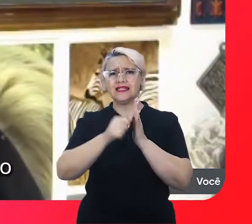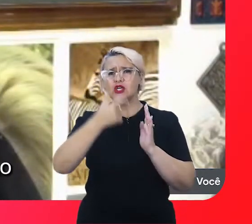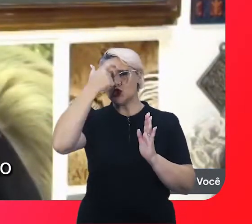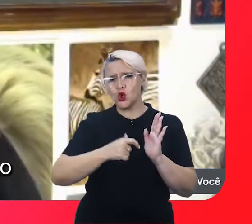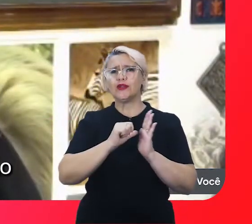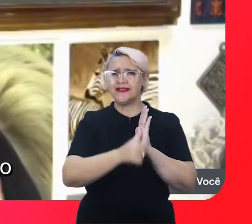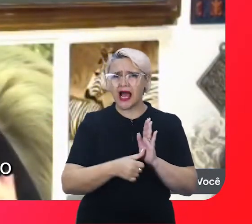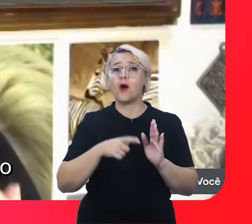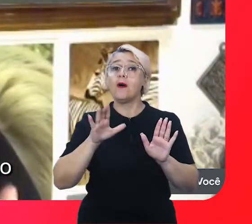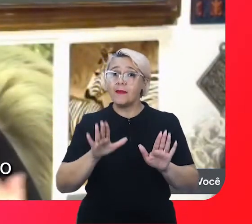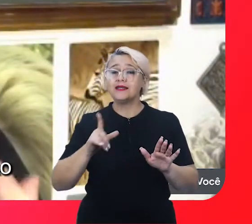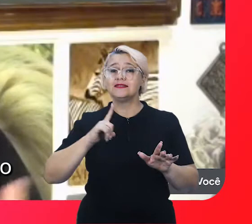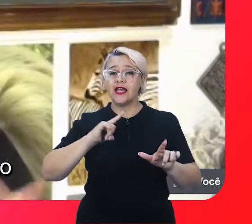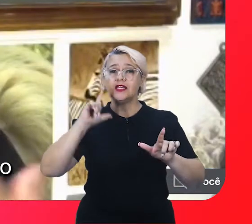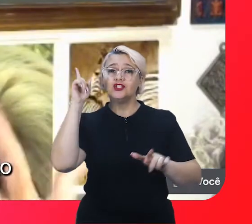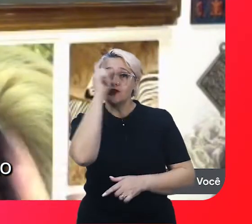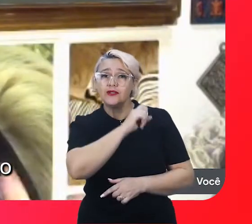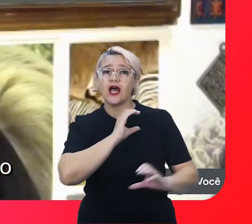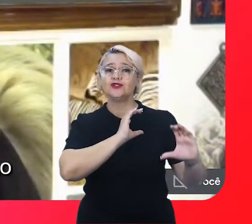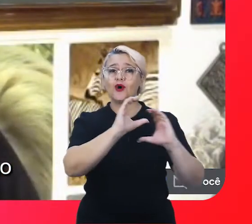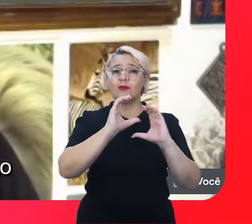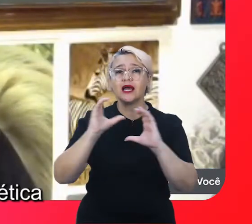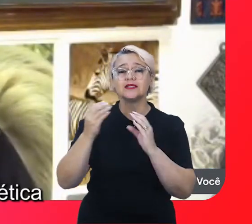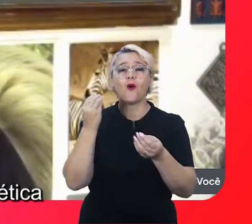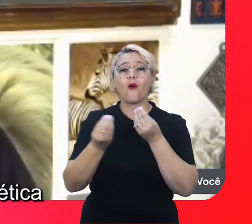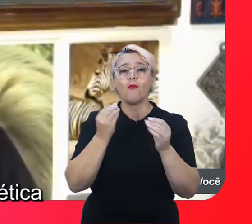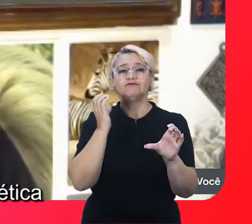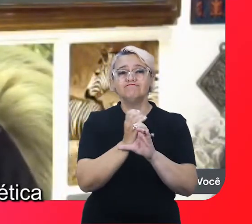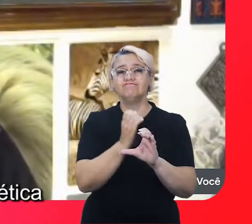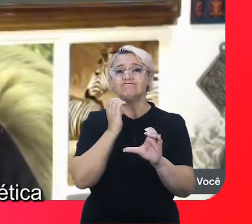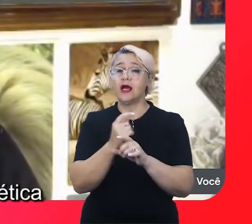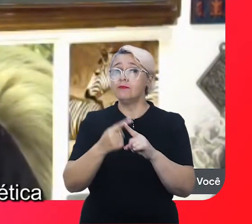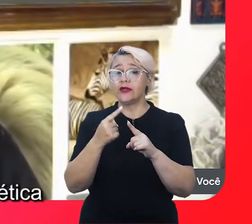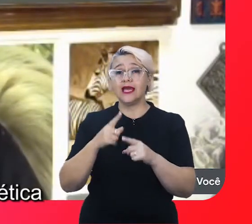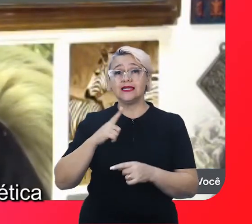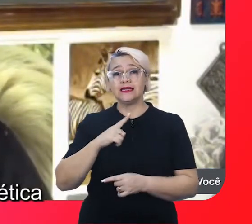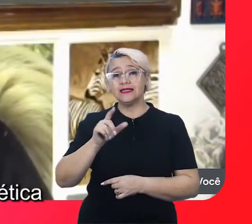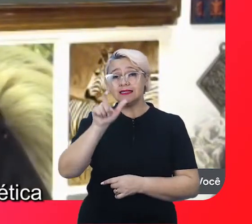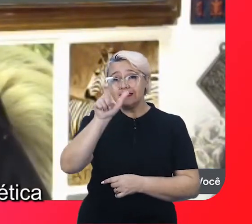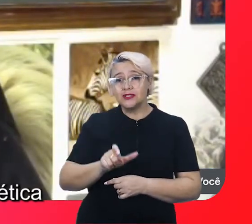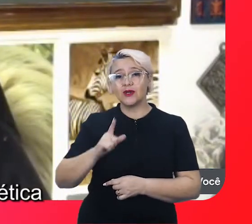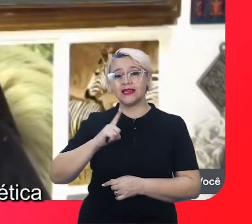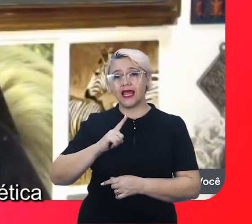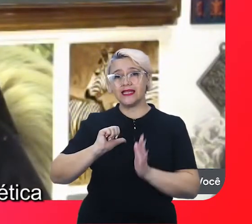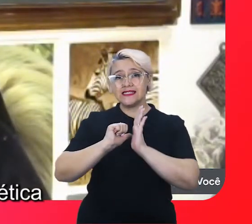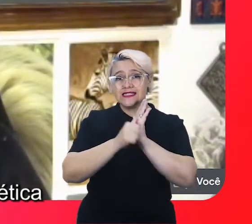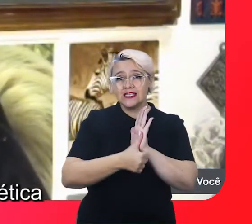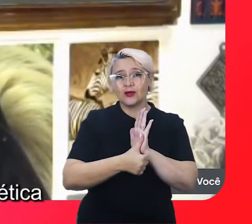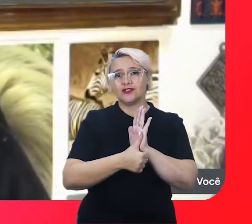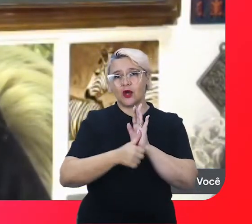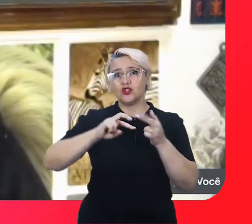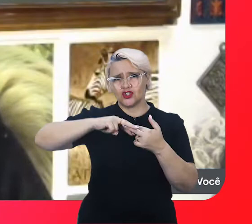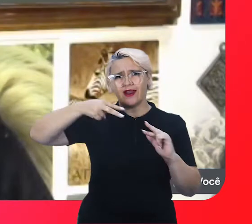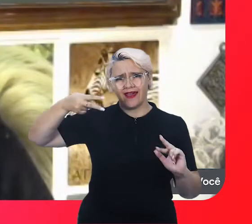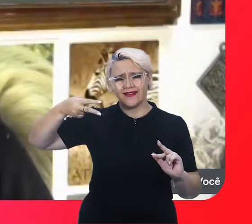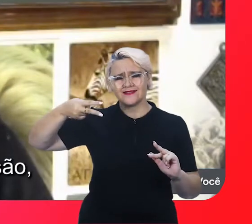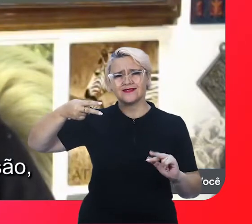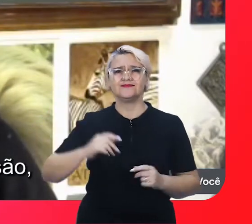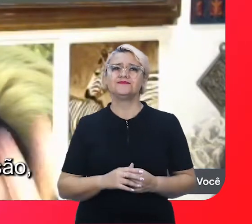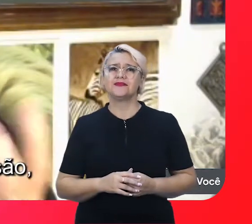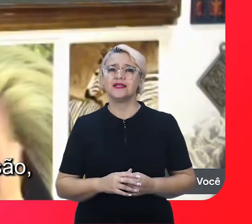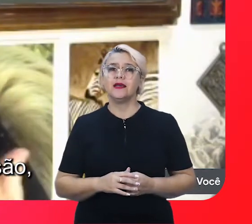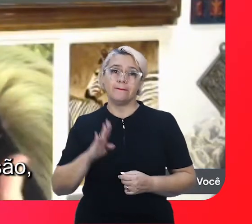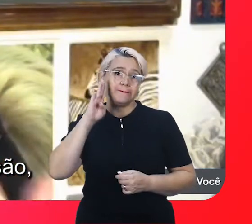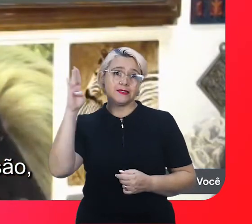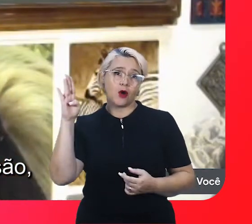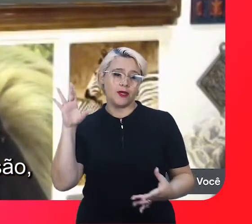as dificuldades de comunicação que eles tinham, porque quando a pessoa tem uma síndrome genética,